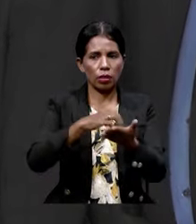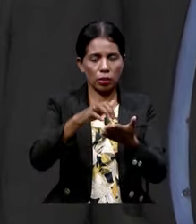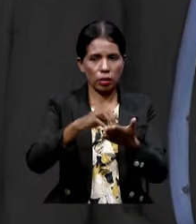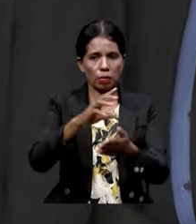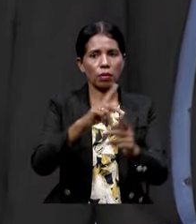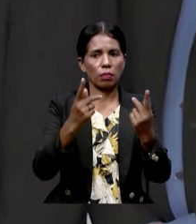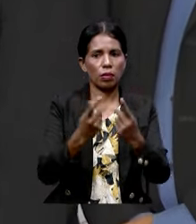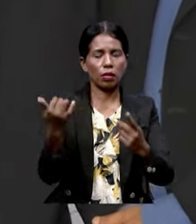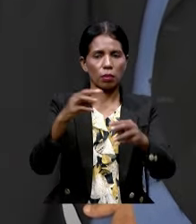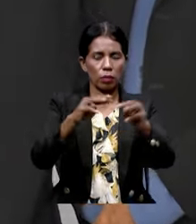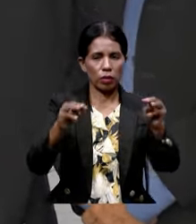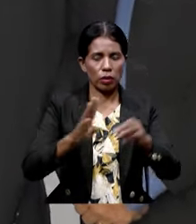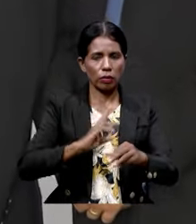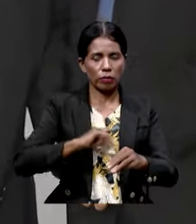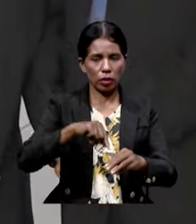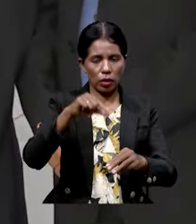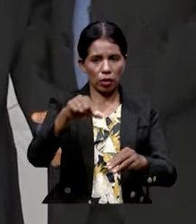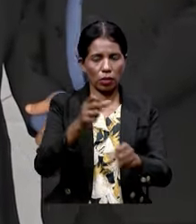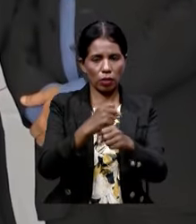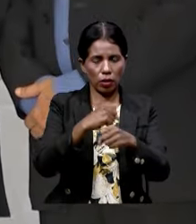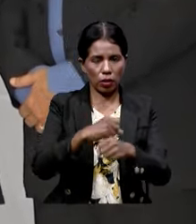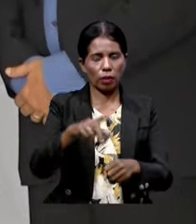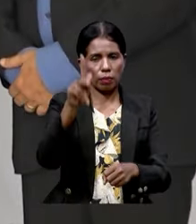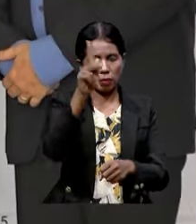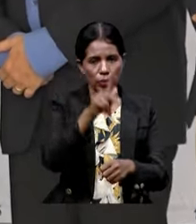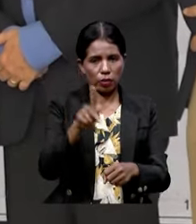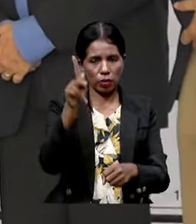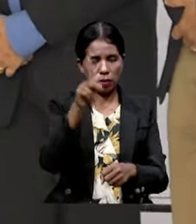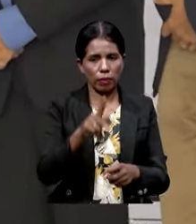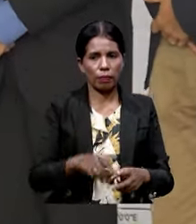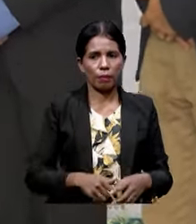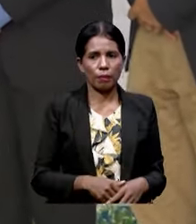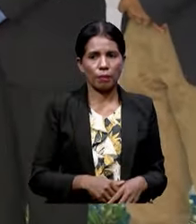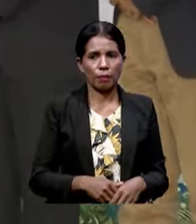Sira ba município Vikeke no Raiwa rodi halau pesquisa. Aderito Simenes, GMN.